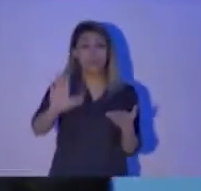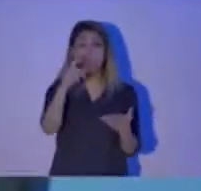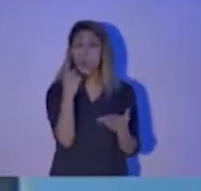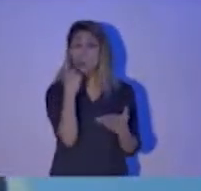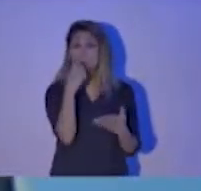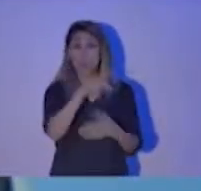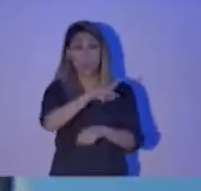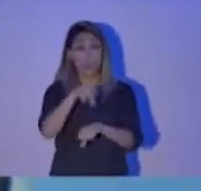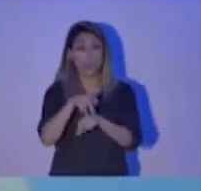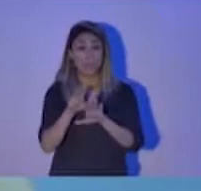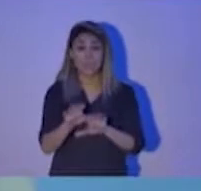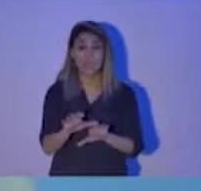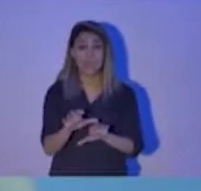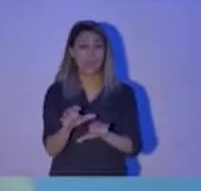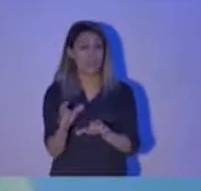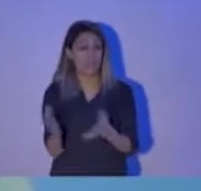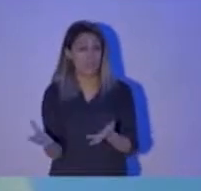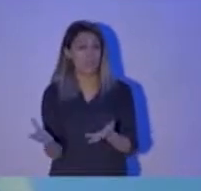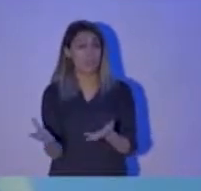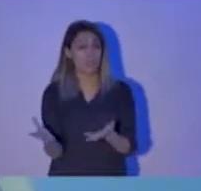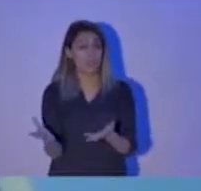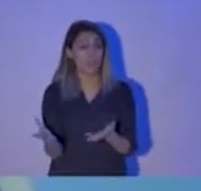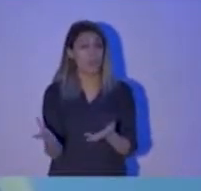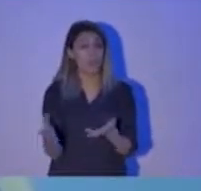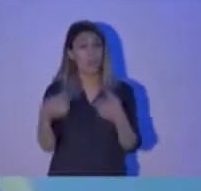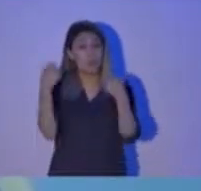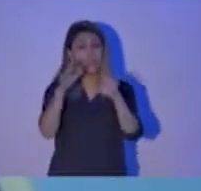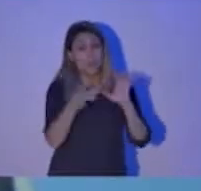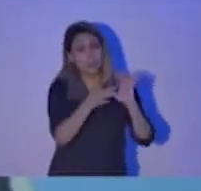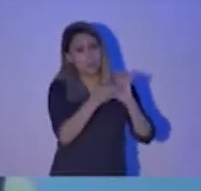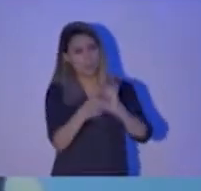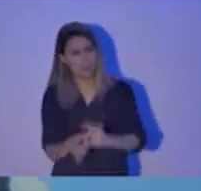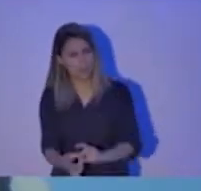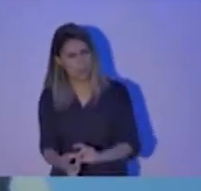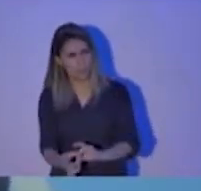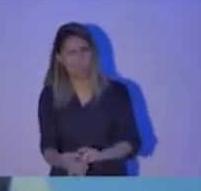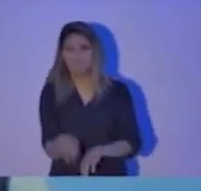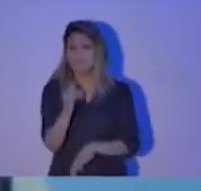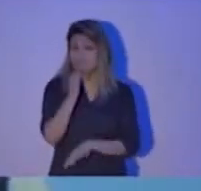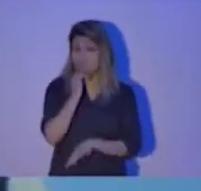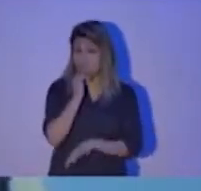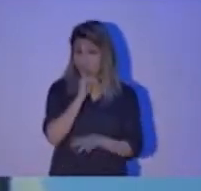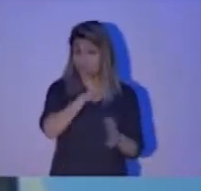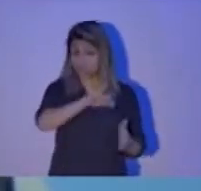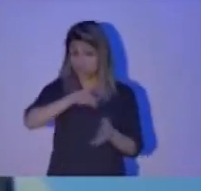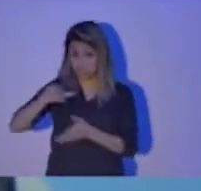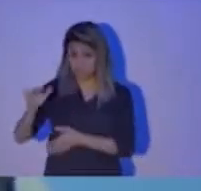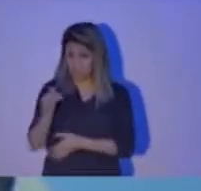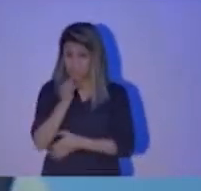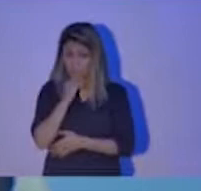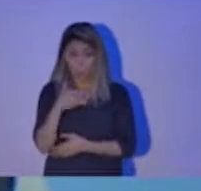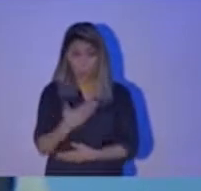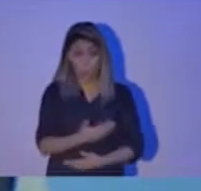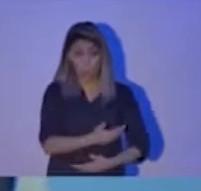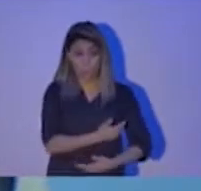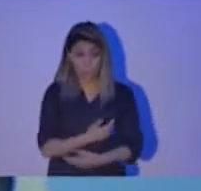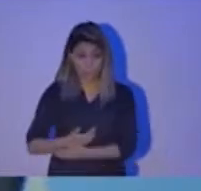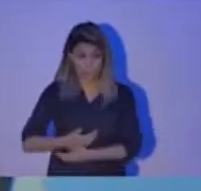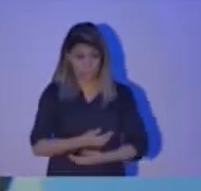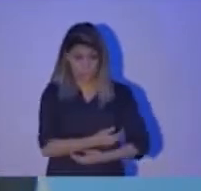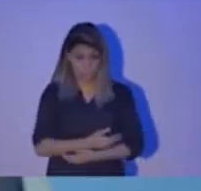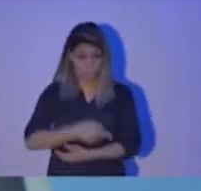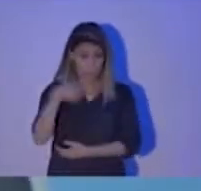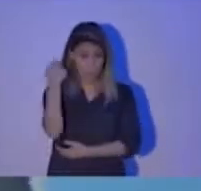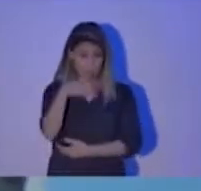infância. É quando você mais precisa de assistência. Um bebê precisa de assistência para tomar água.